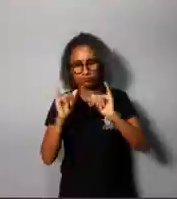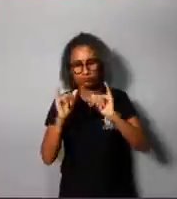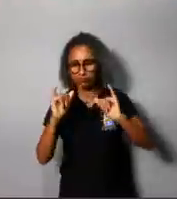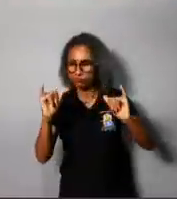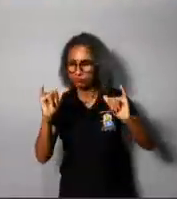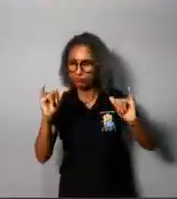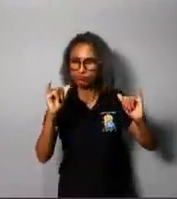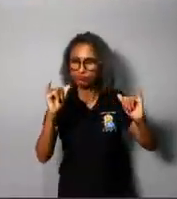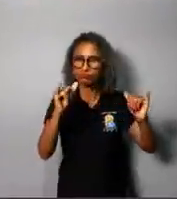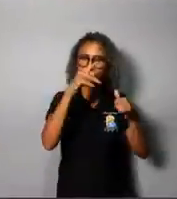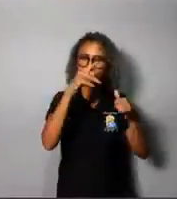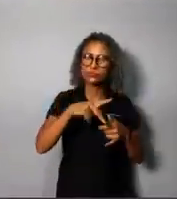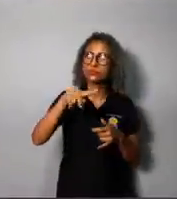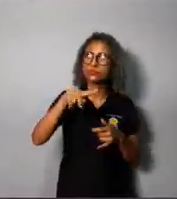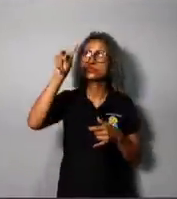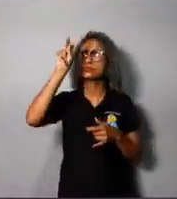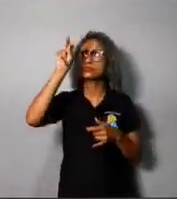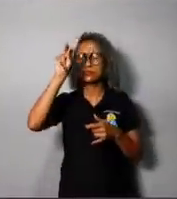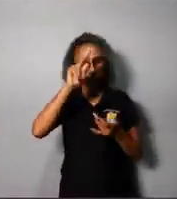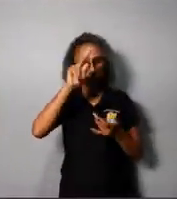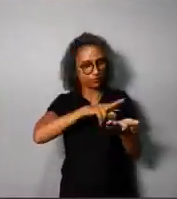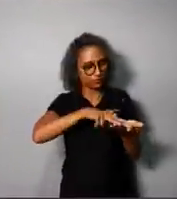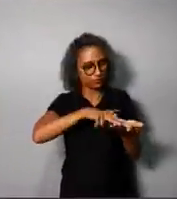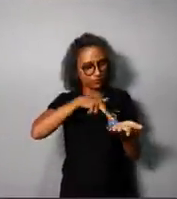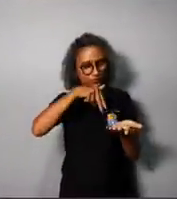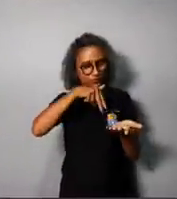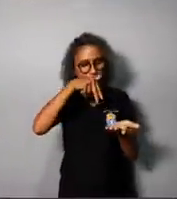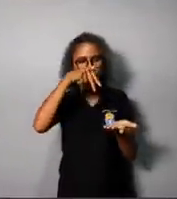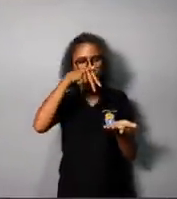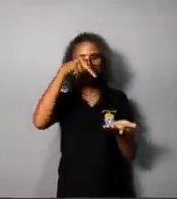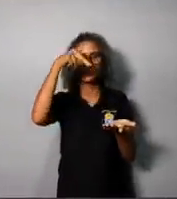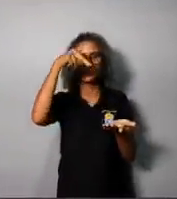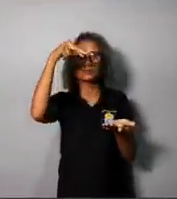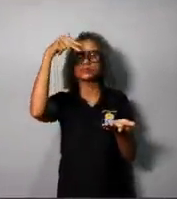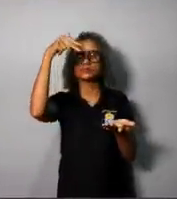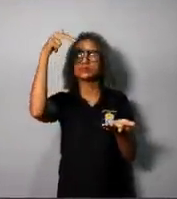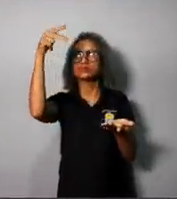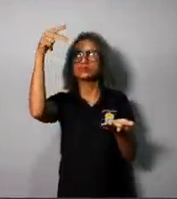ressurreição. Vinde, Senhor